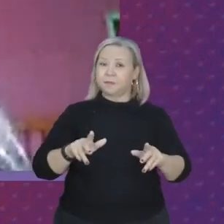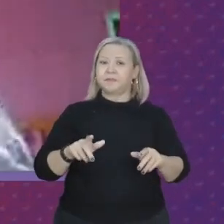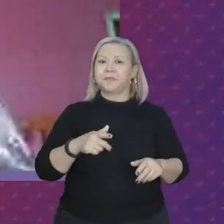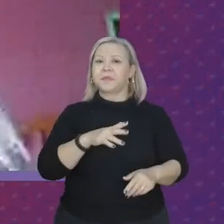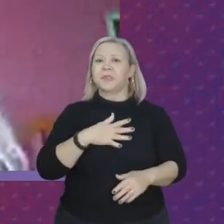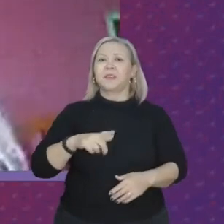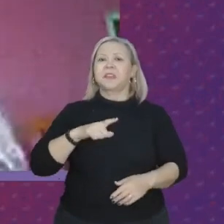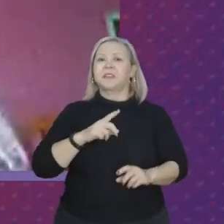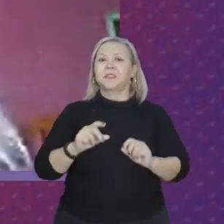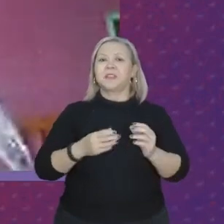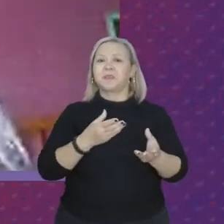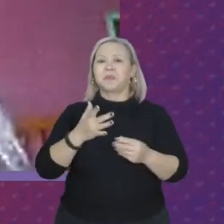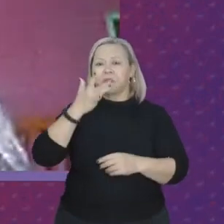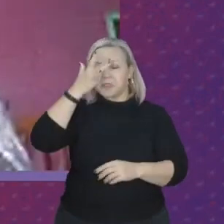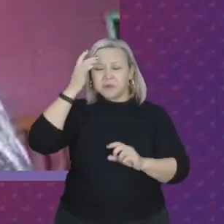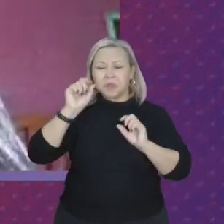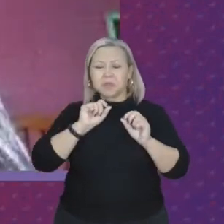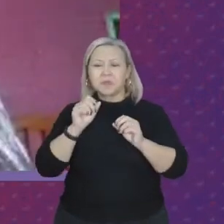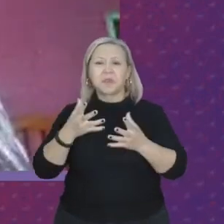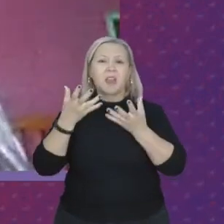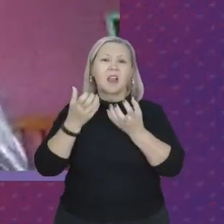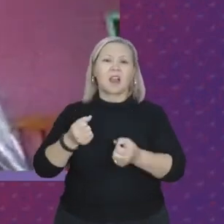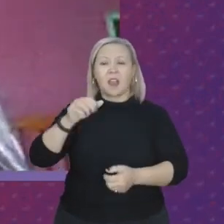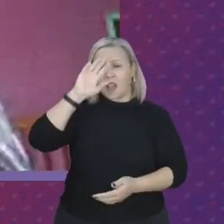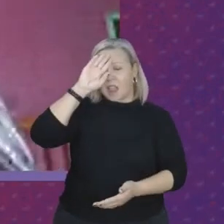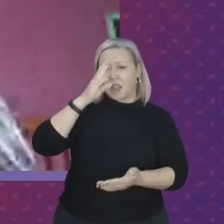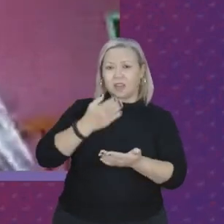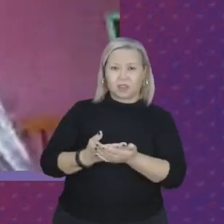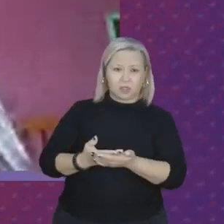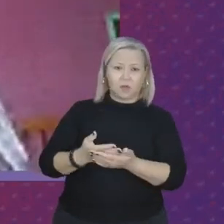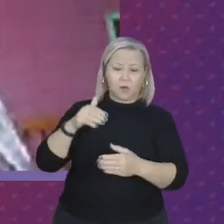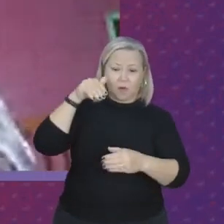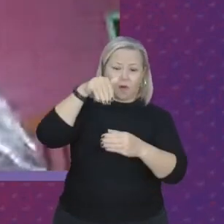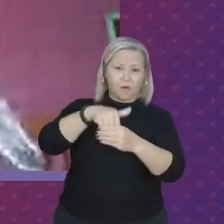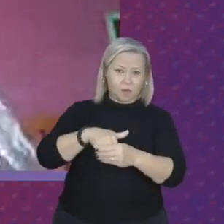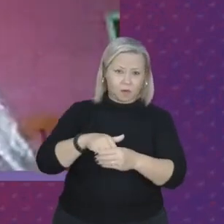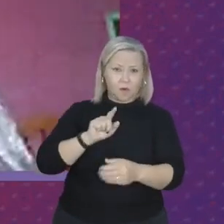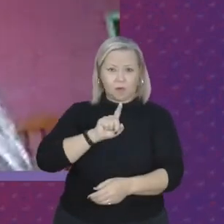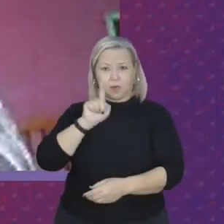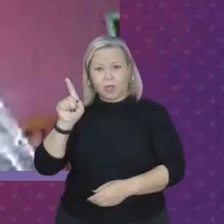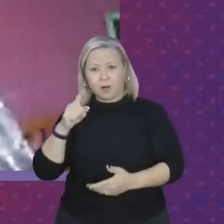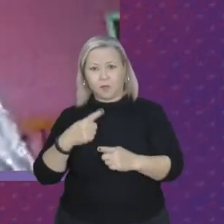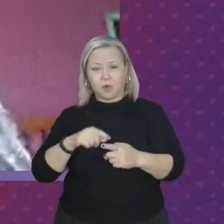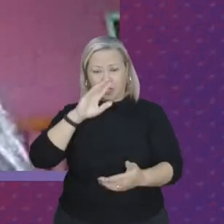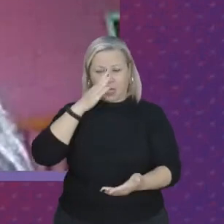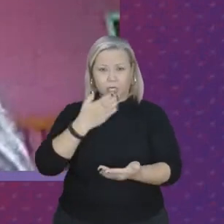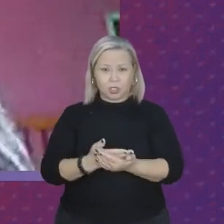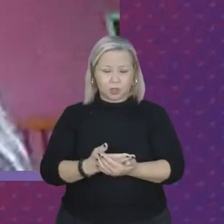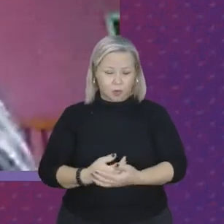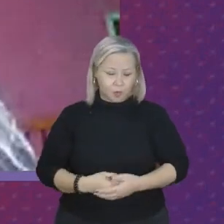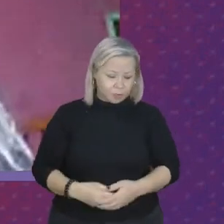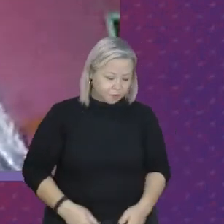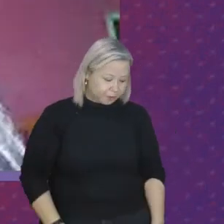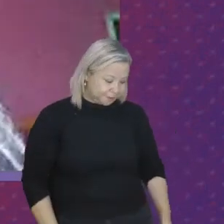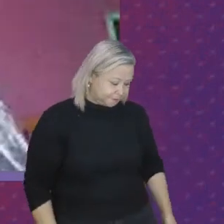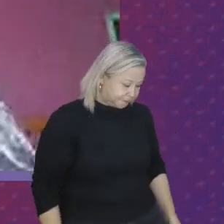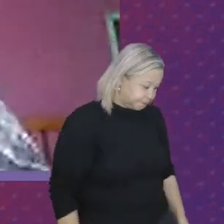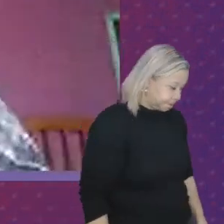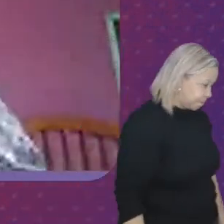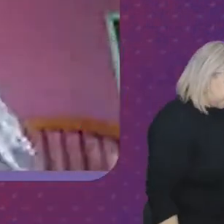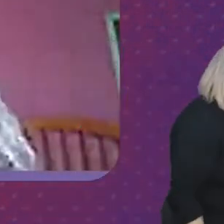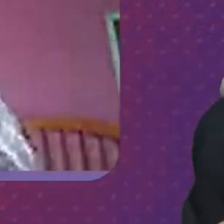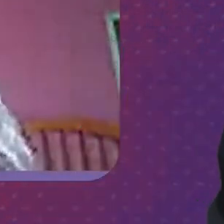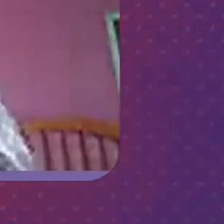que votou nele porque comprou as fake news que circularam aí desde antes do golpe, inclusive que levaram ao golpe, que todo mundo